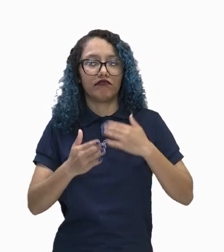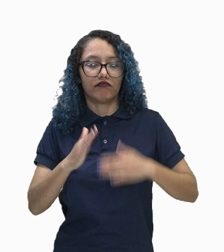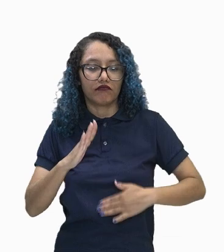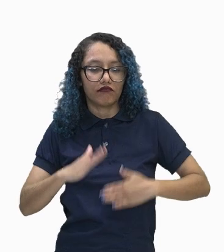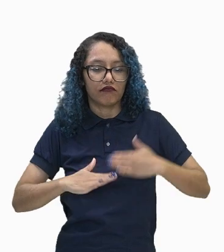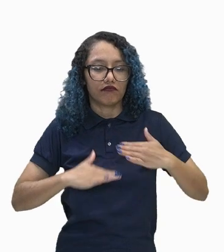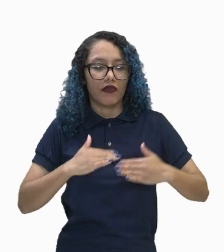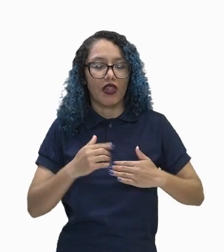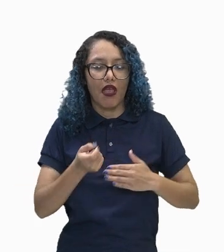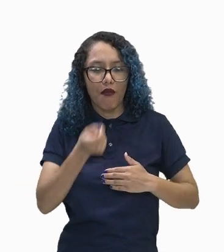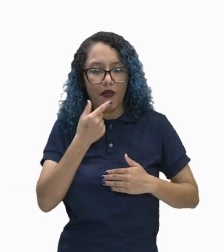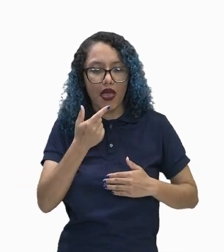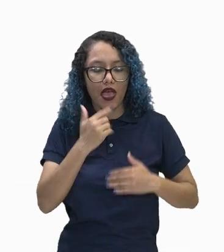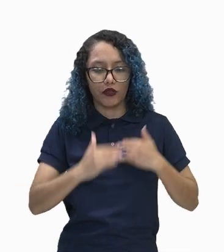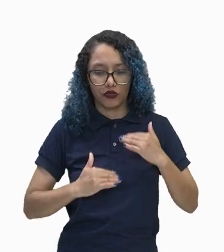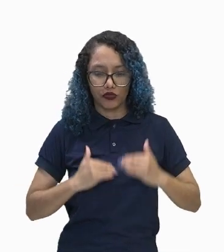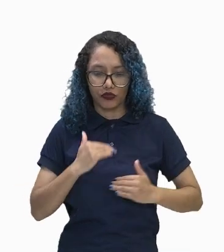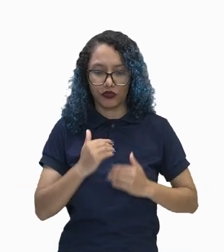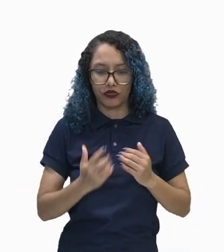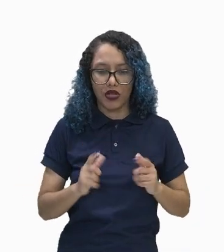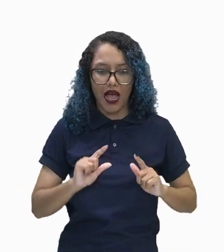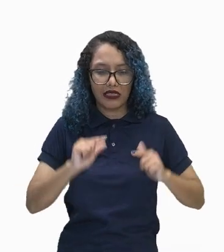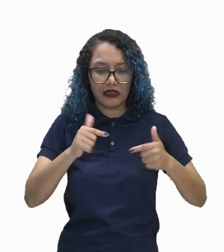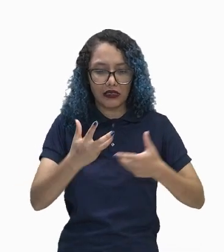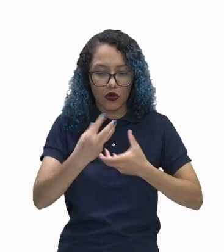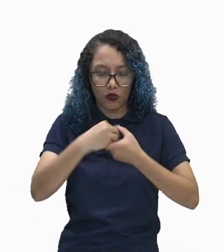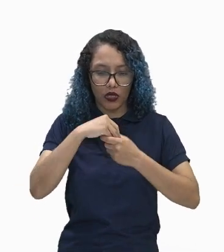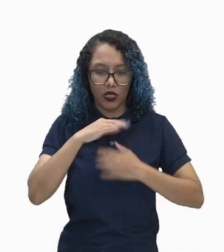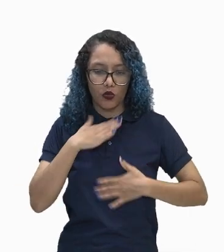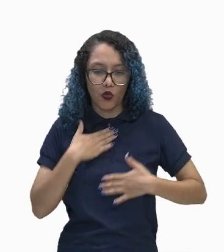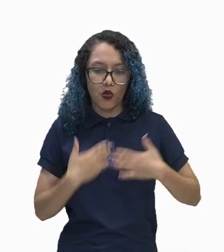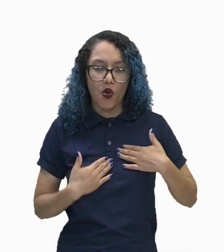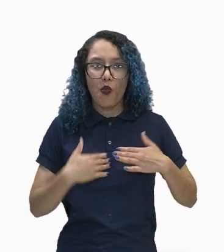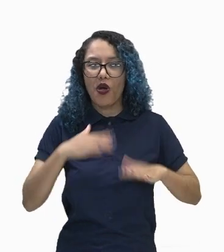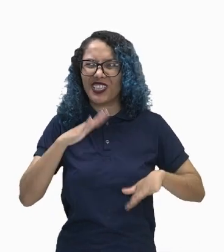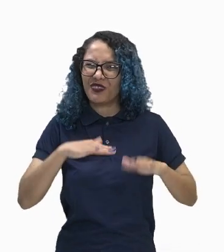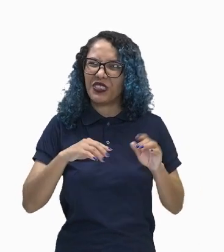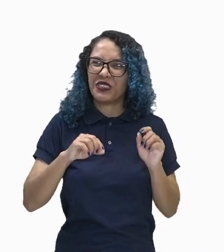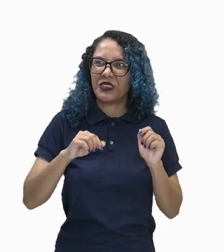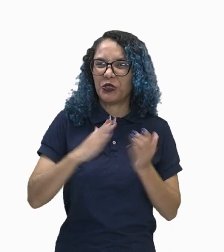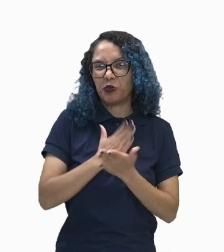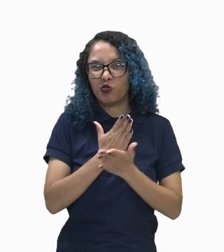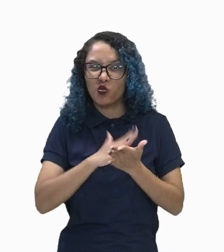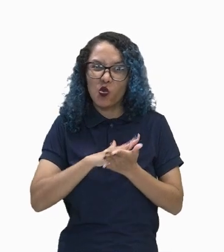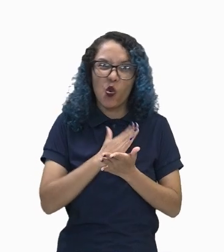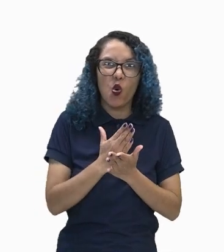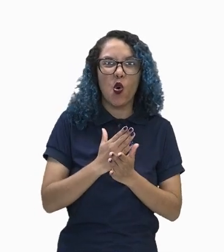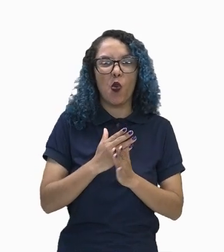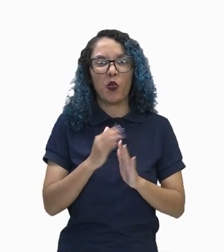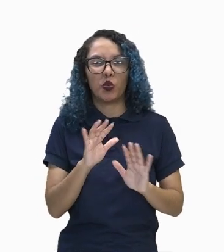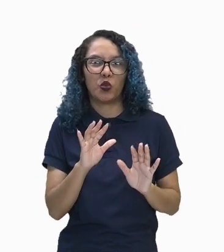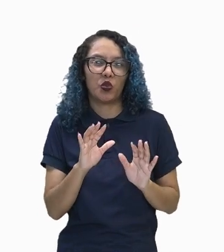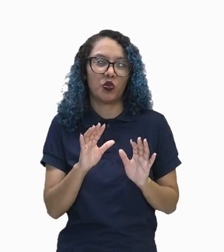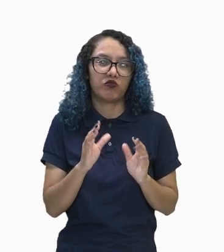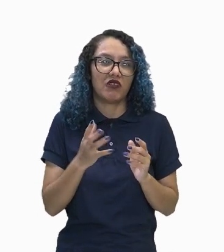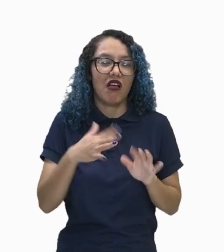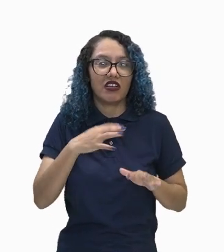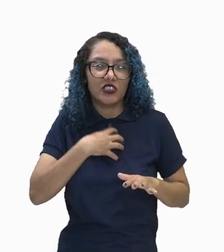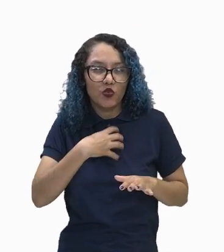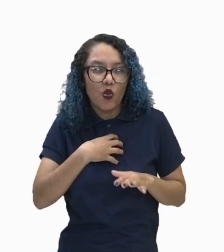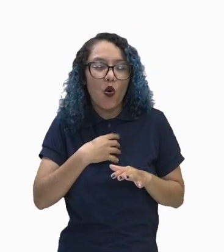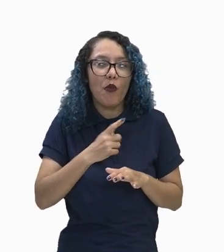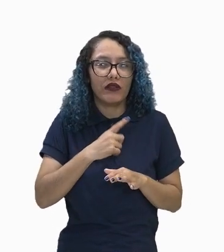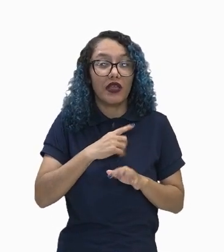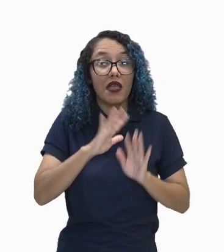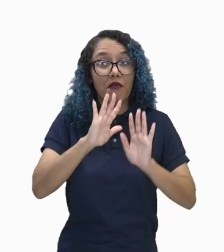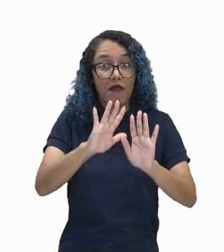da medicação no corpo e que às vezes causa ali um desconforto. Mas, contudo, a partir do momento